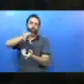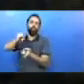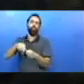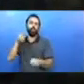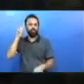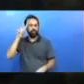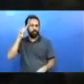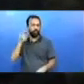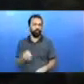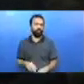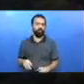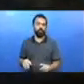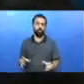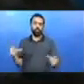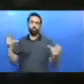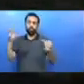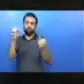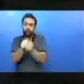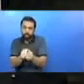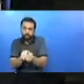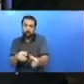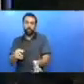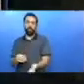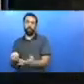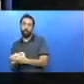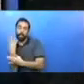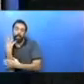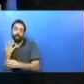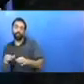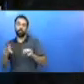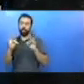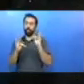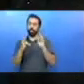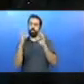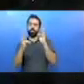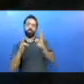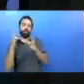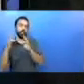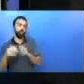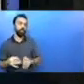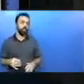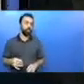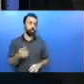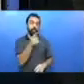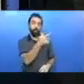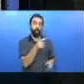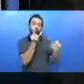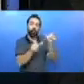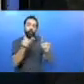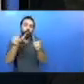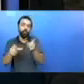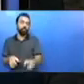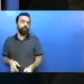e formaram o nosso folclore. Observem aqui na imagem ao lado, olhem, vocês estão vendo vários personagens? Estes personagens